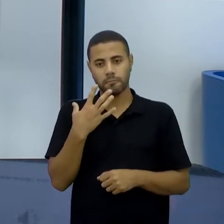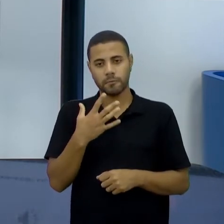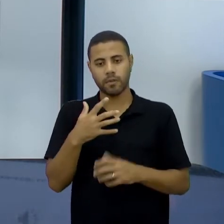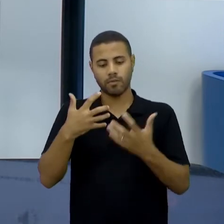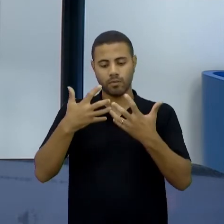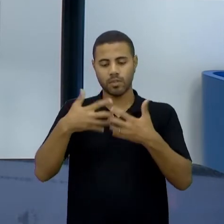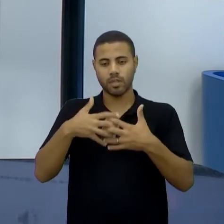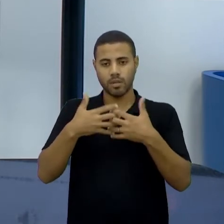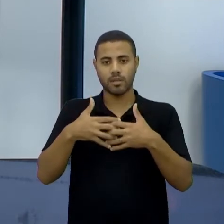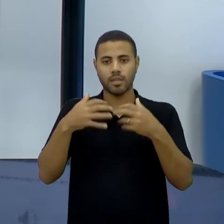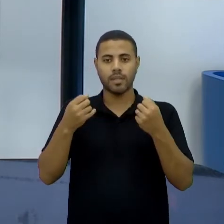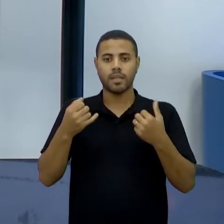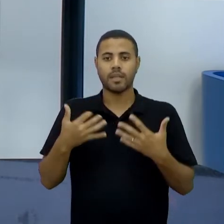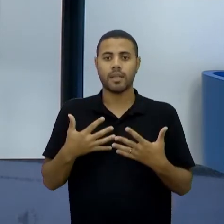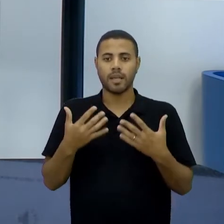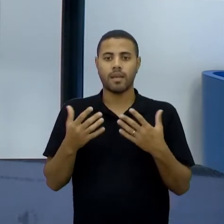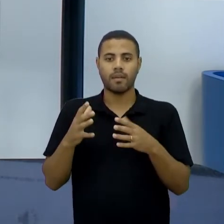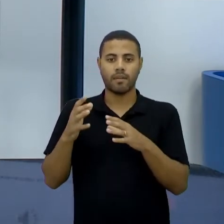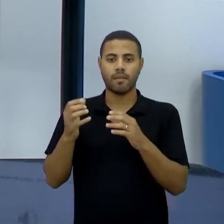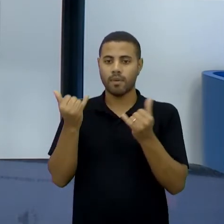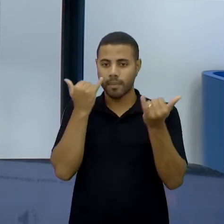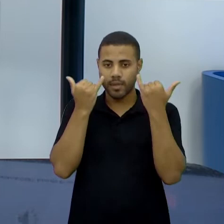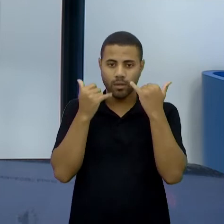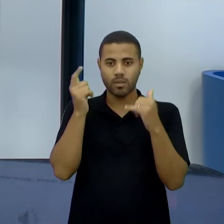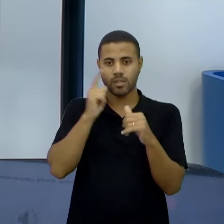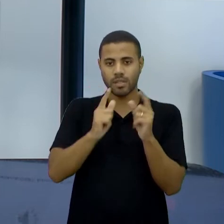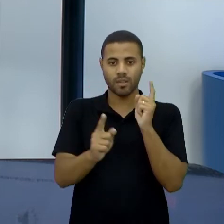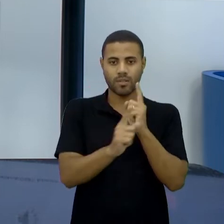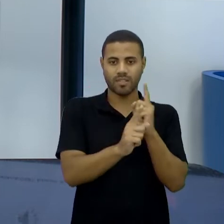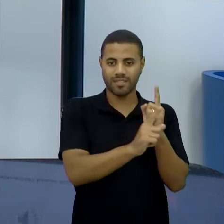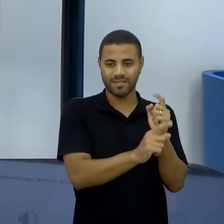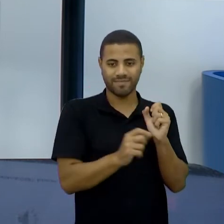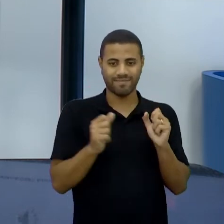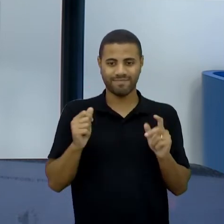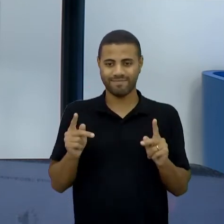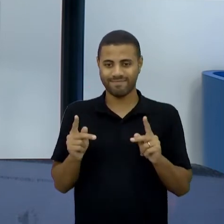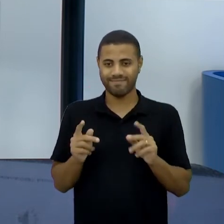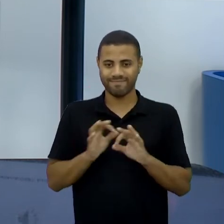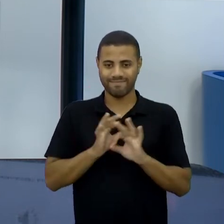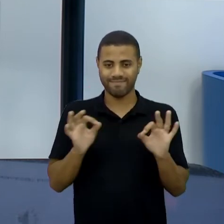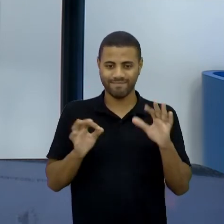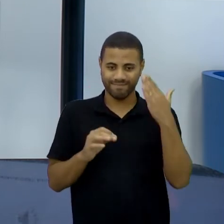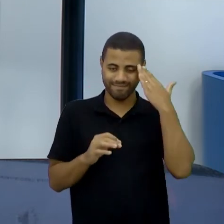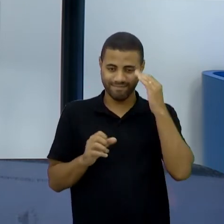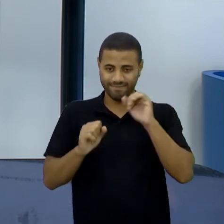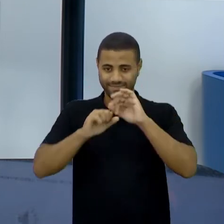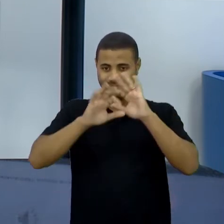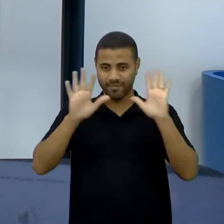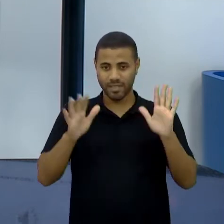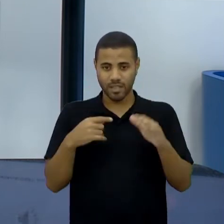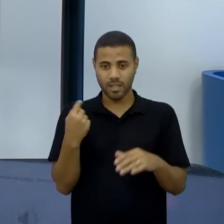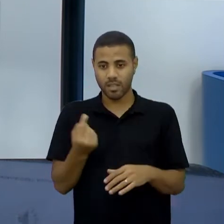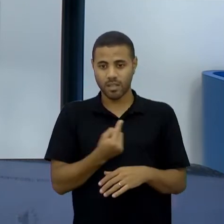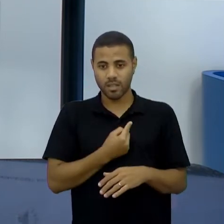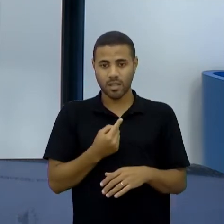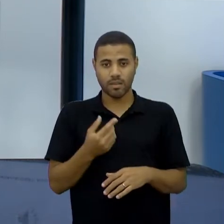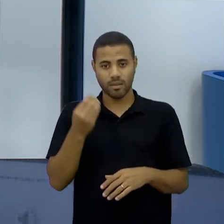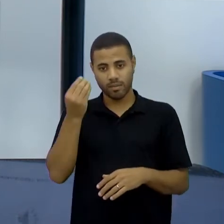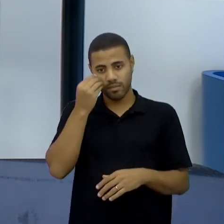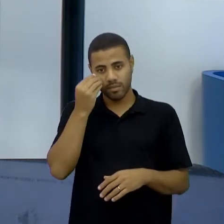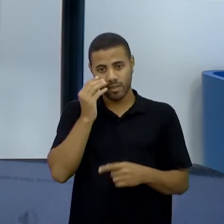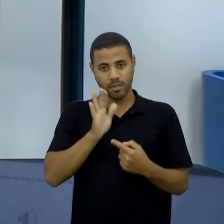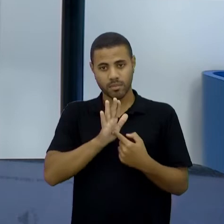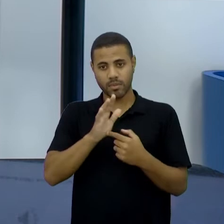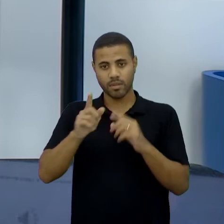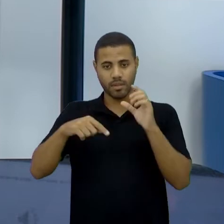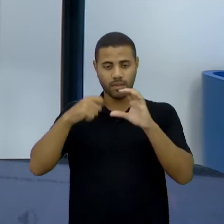função, é que com alguns dados você consegue achar o outro, tá bom? Beleza? Então, nós vamos fazer um experimento no próximo vídeo